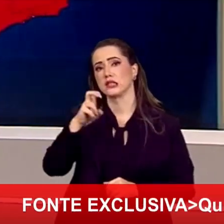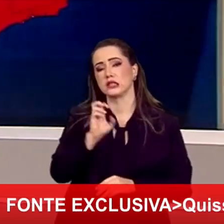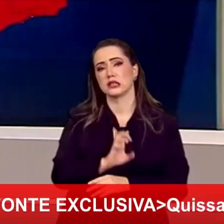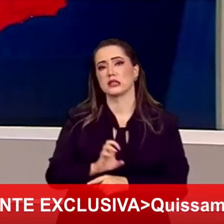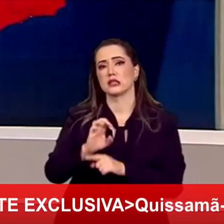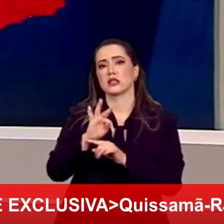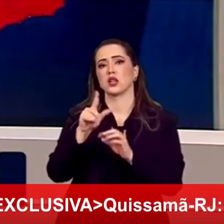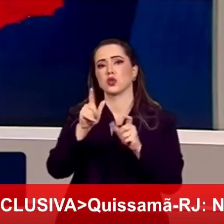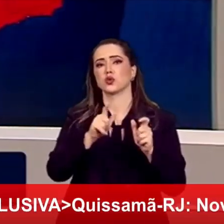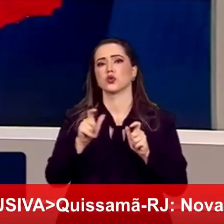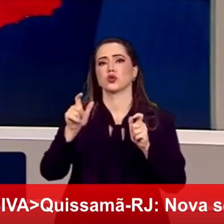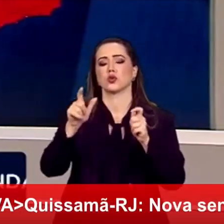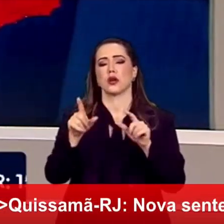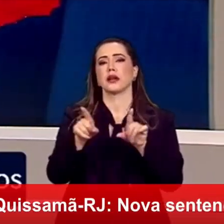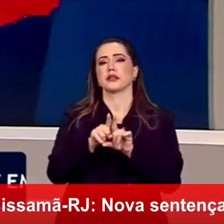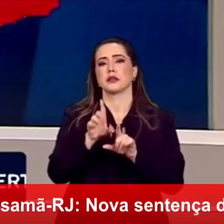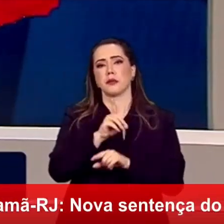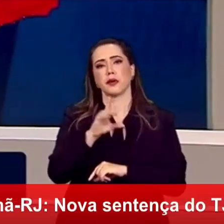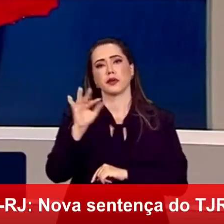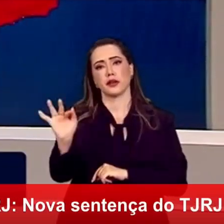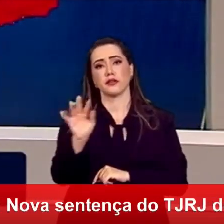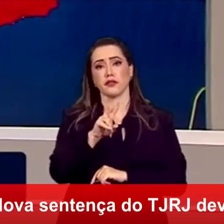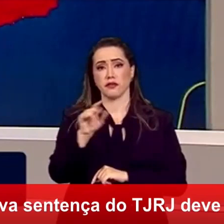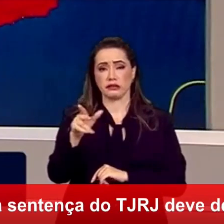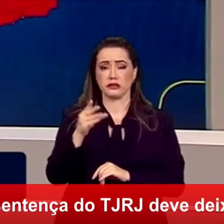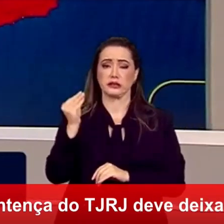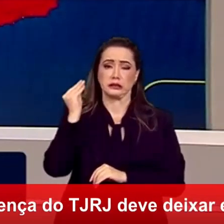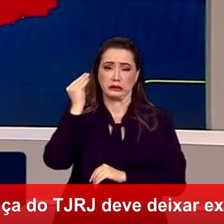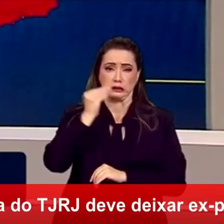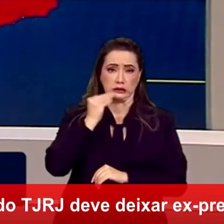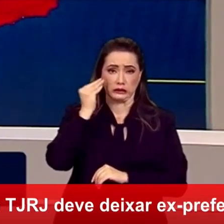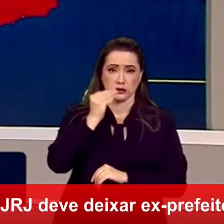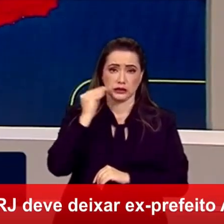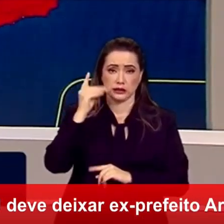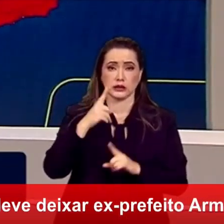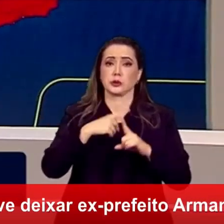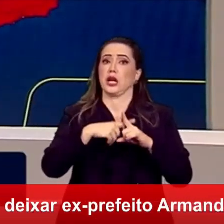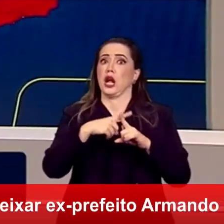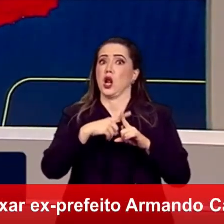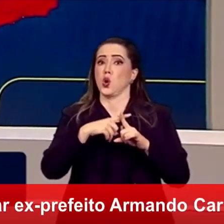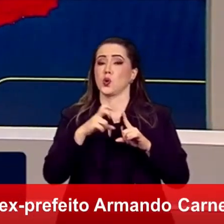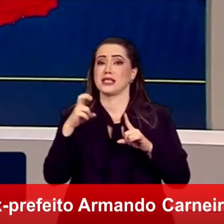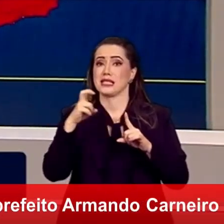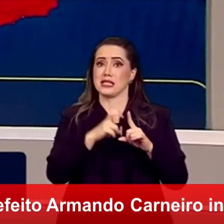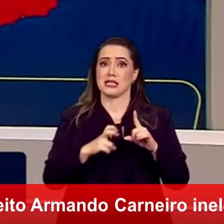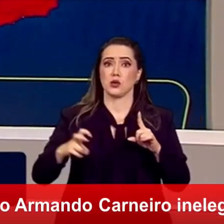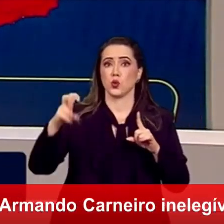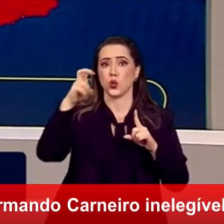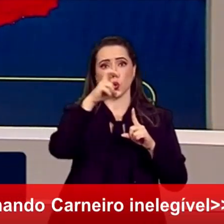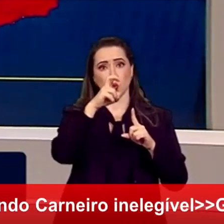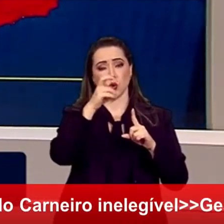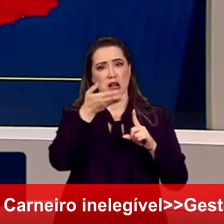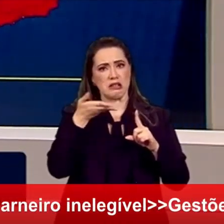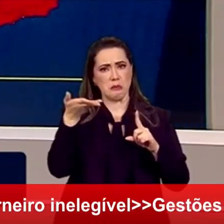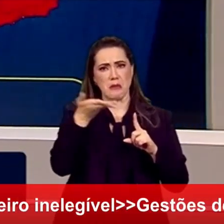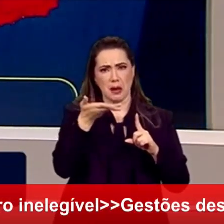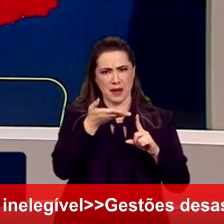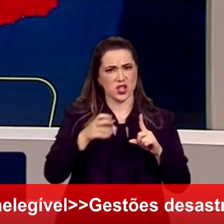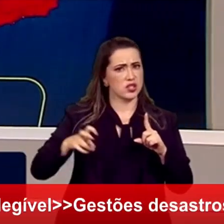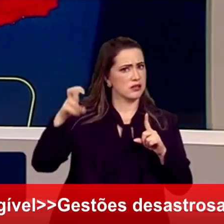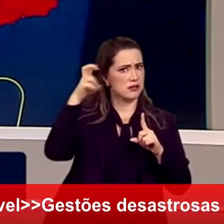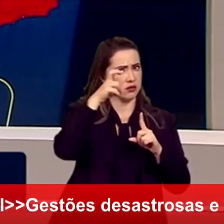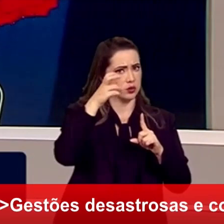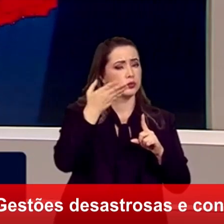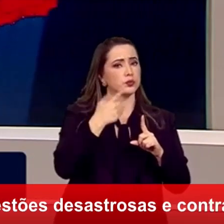de todas as regiões, além do Distrito Federal, estão experimentando aí as temperaturas 5 graus acima da média para essa